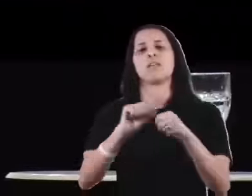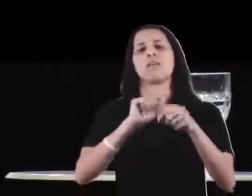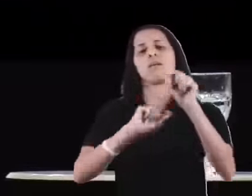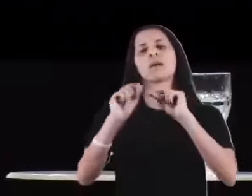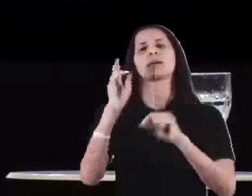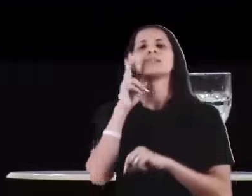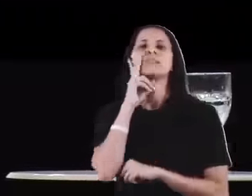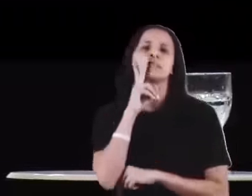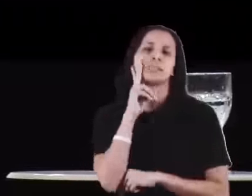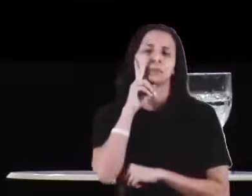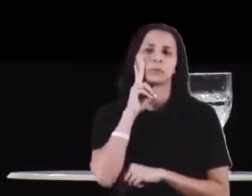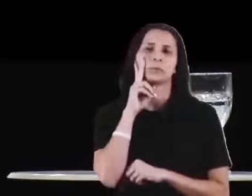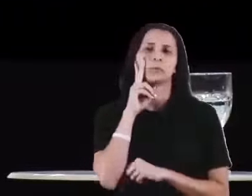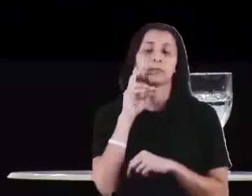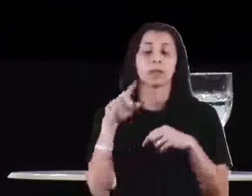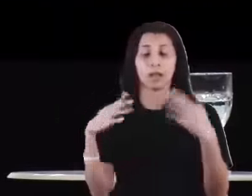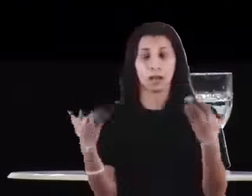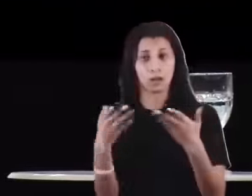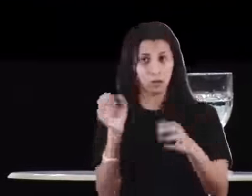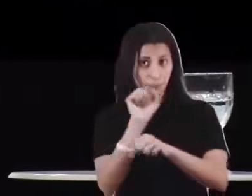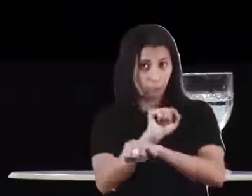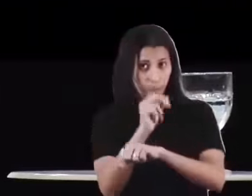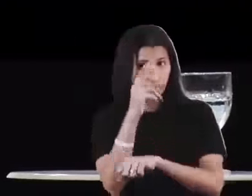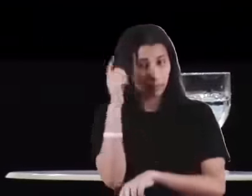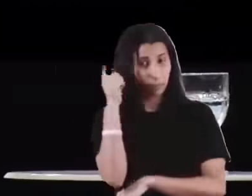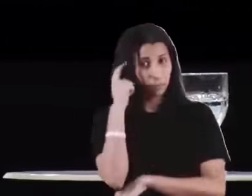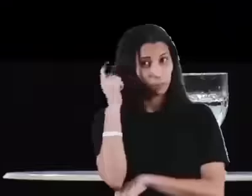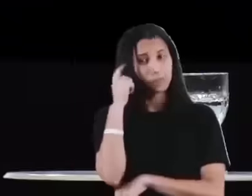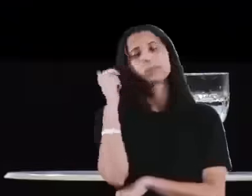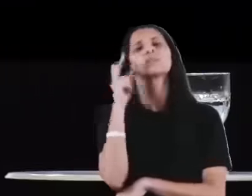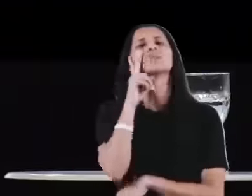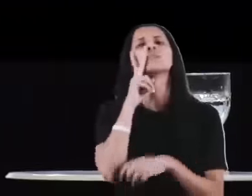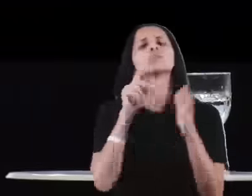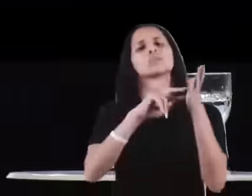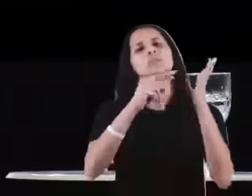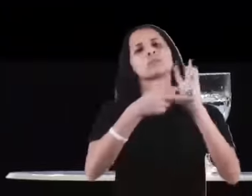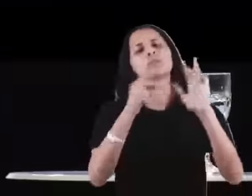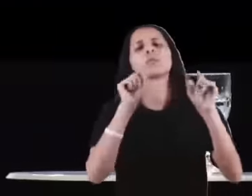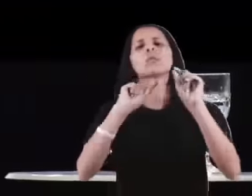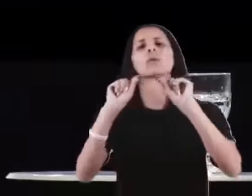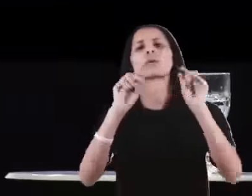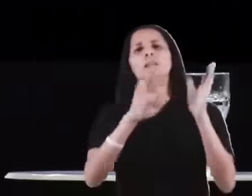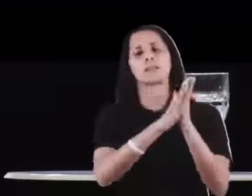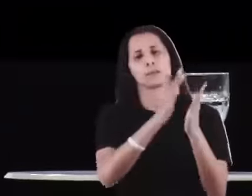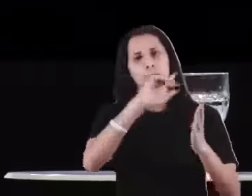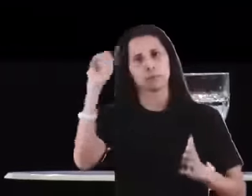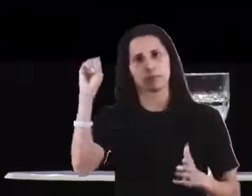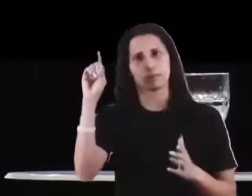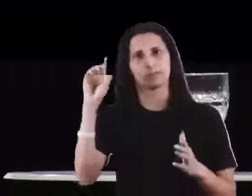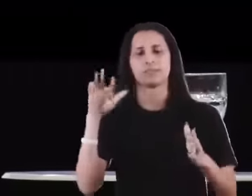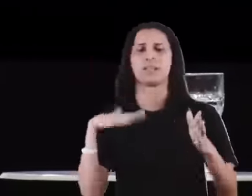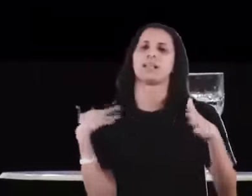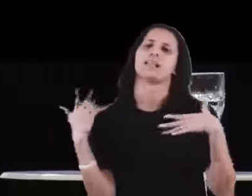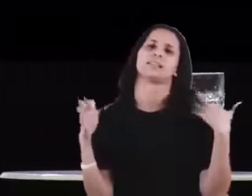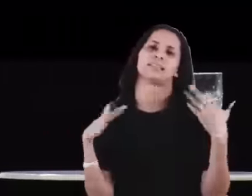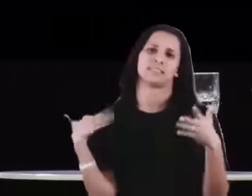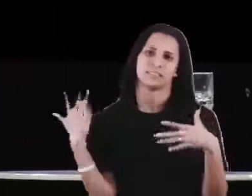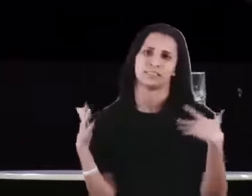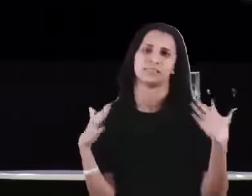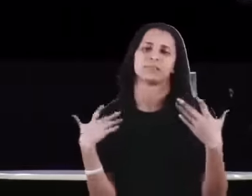agora para comigo e pensa o vinho é o sinônimo de quem na Bíblia o e alegria